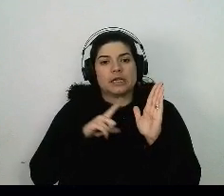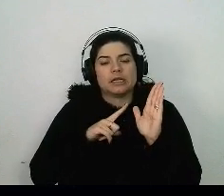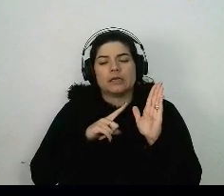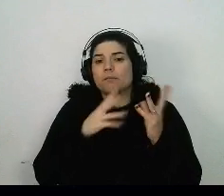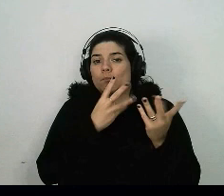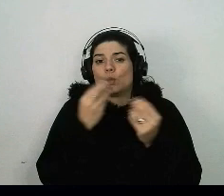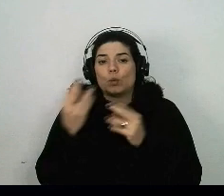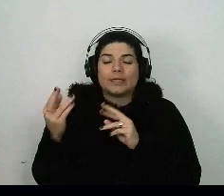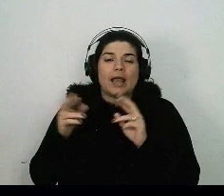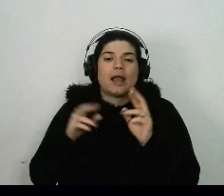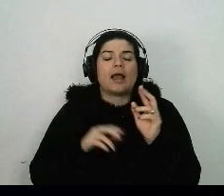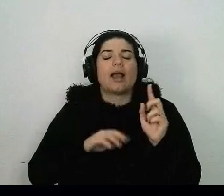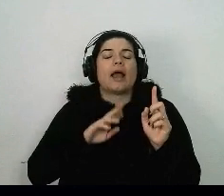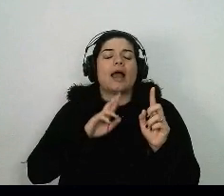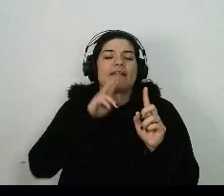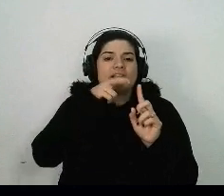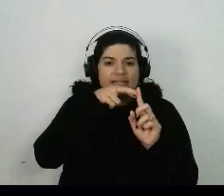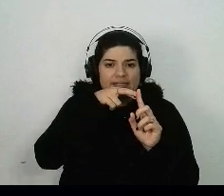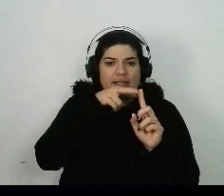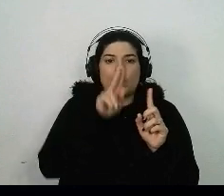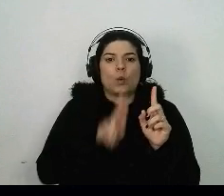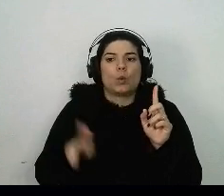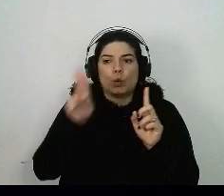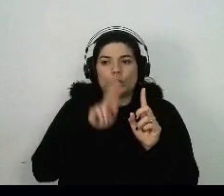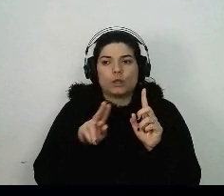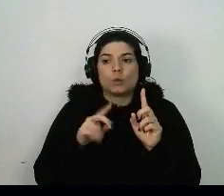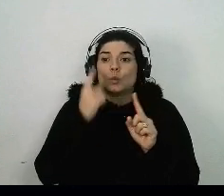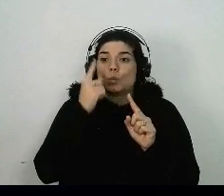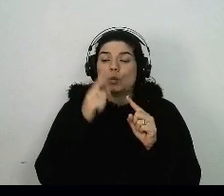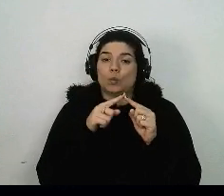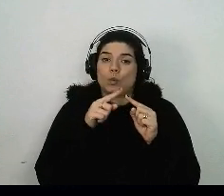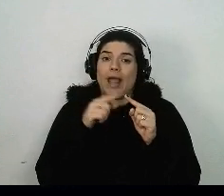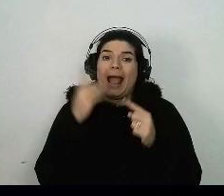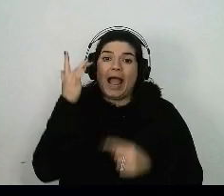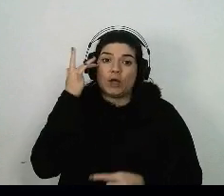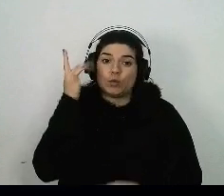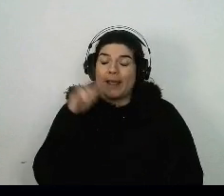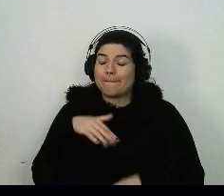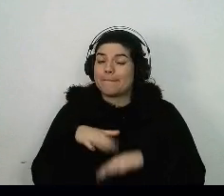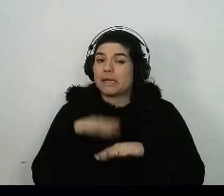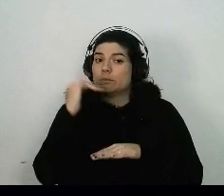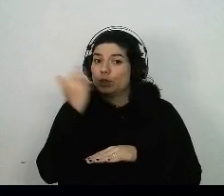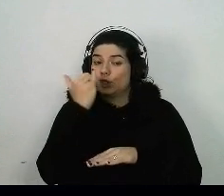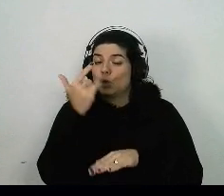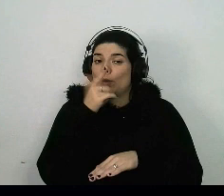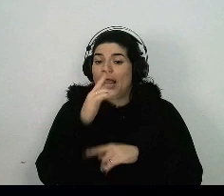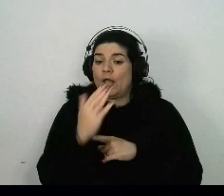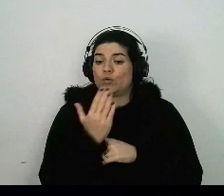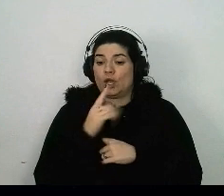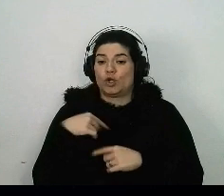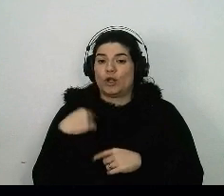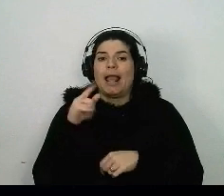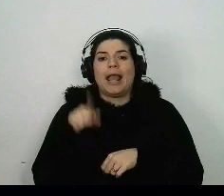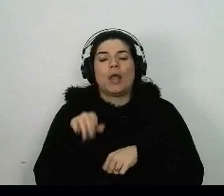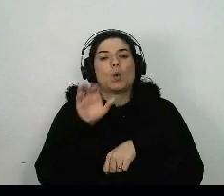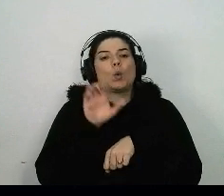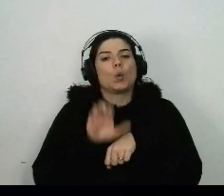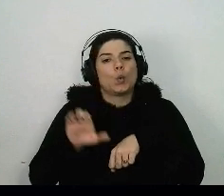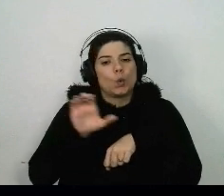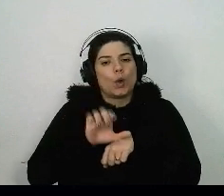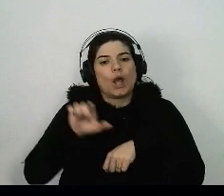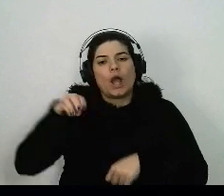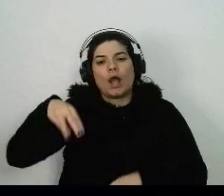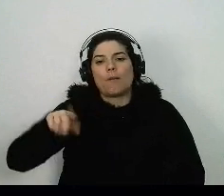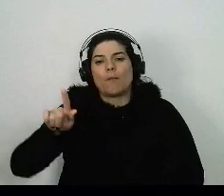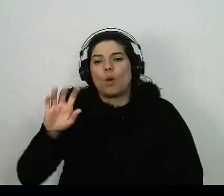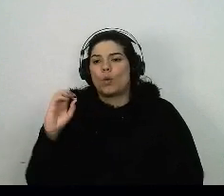das referências que nós usamos. E um dos pontos que eu acho que, assim, é mais importante, que ajudou muito a gente, foram esses cursos que a própria Mongo dá, né? Então,